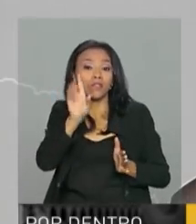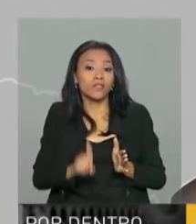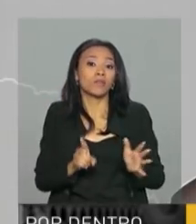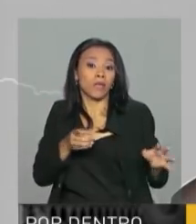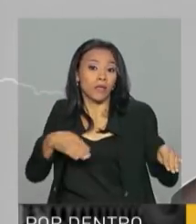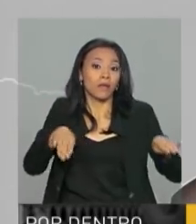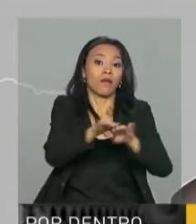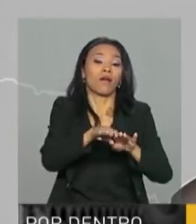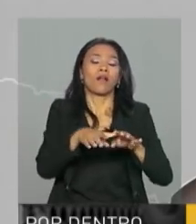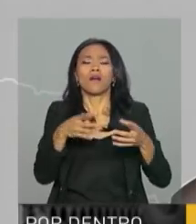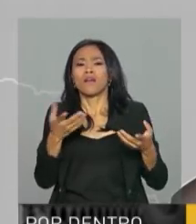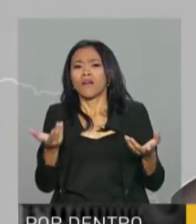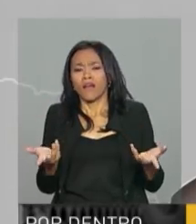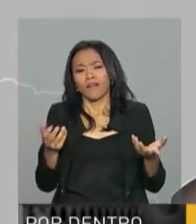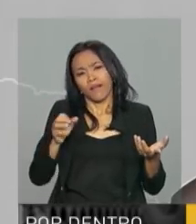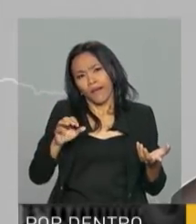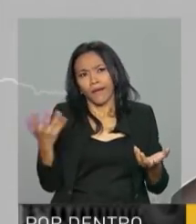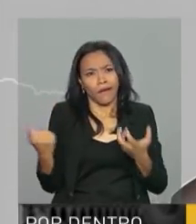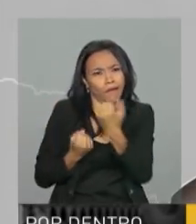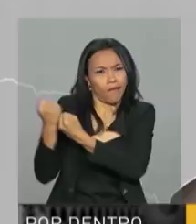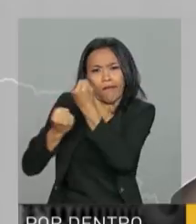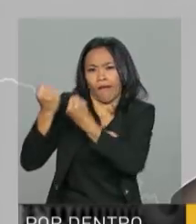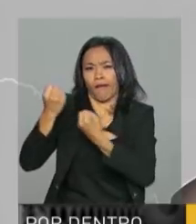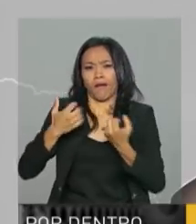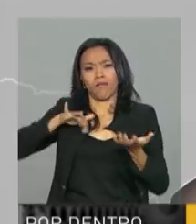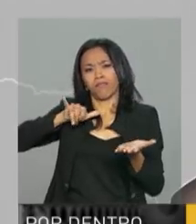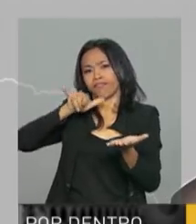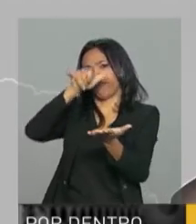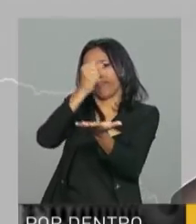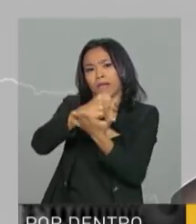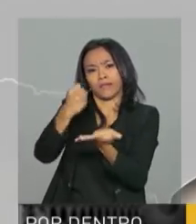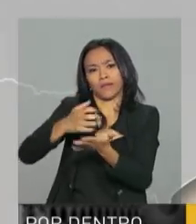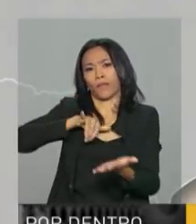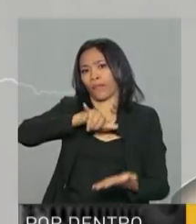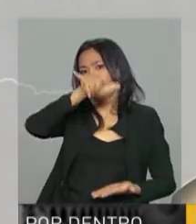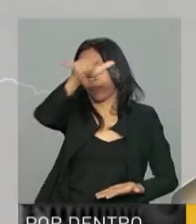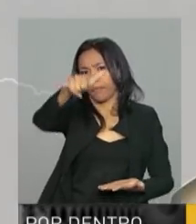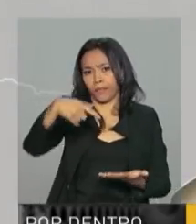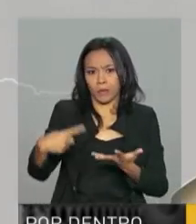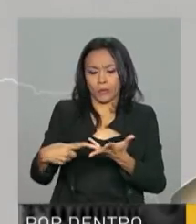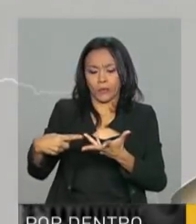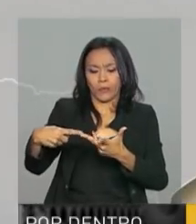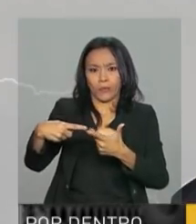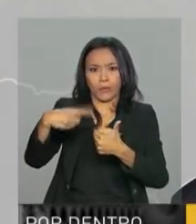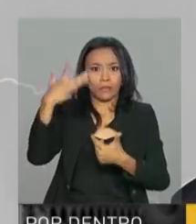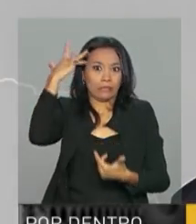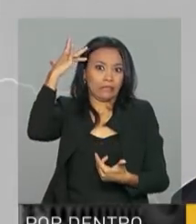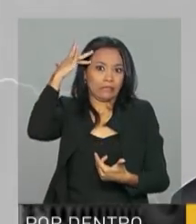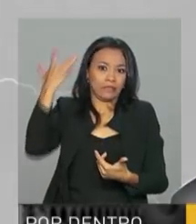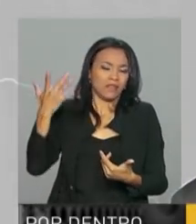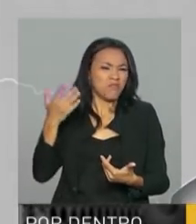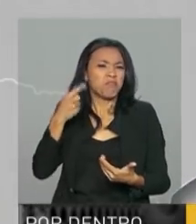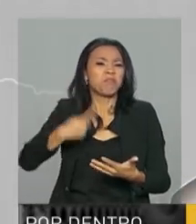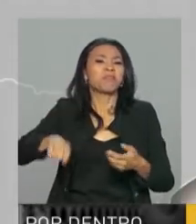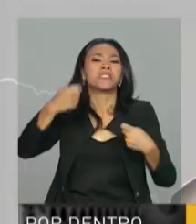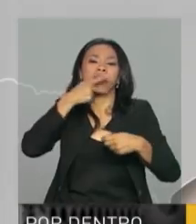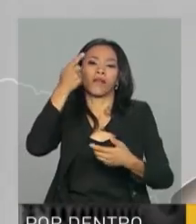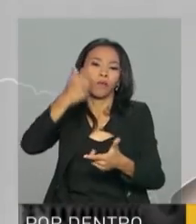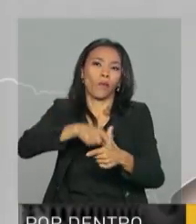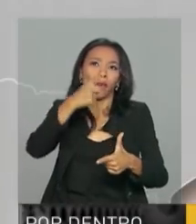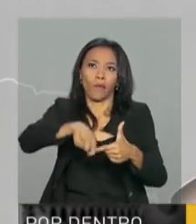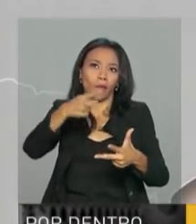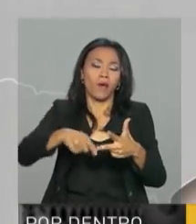gigantescos. Né? É carro, passagem aérea, enfim, tudo que a gente já sabe, não precisa ficar repetindo. Por que essa